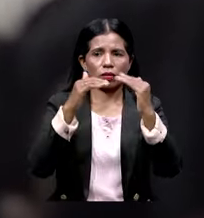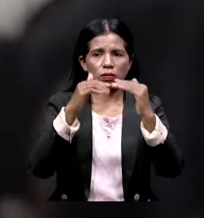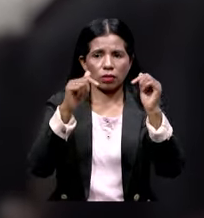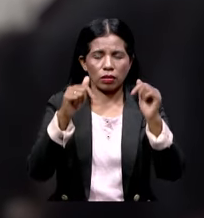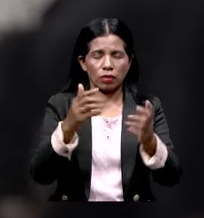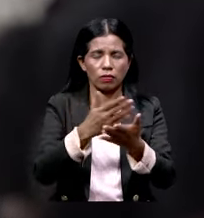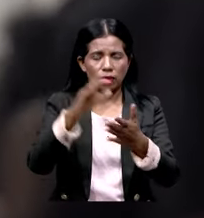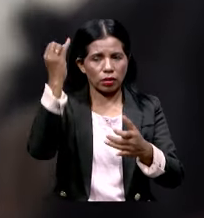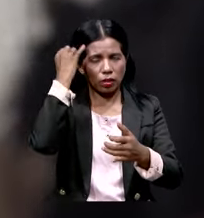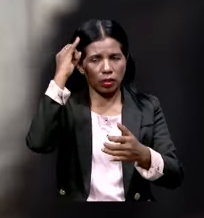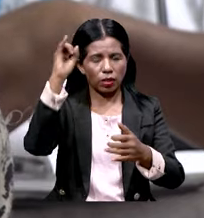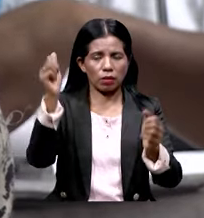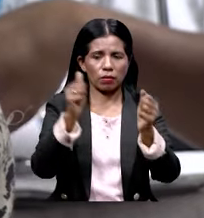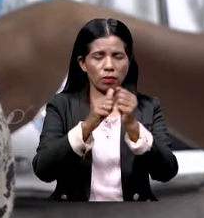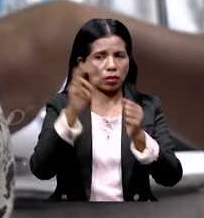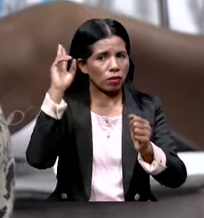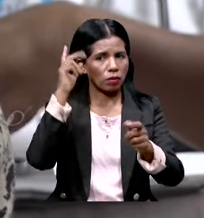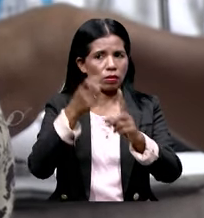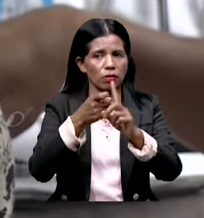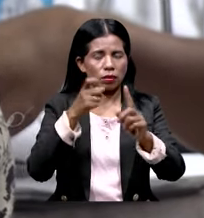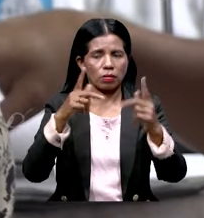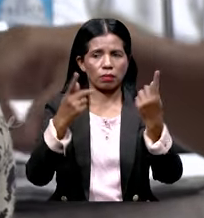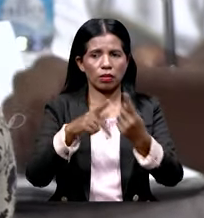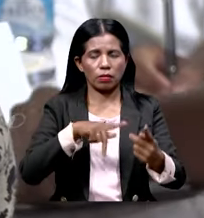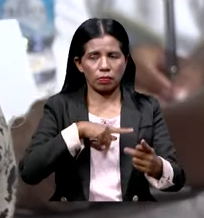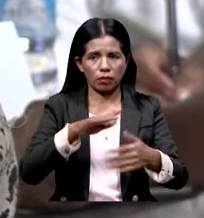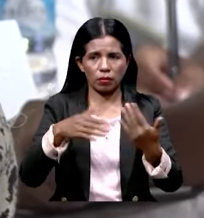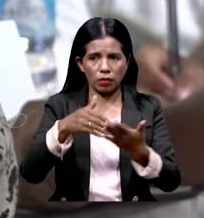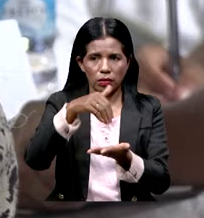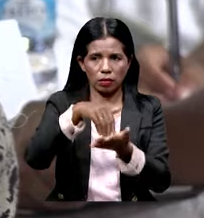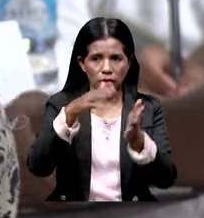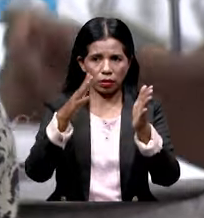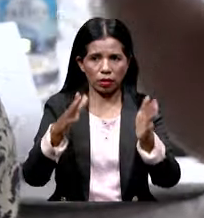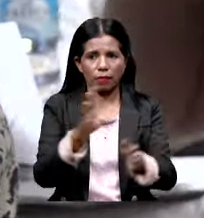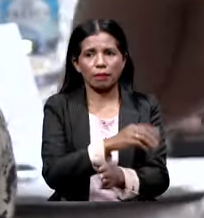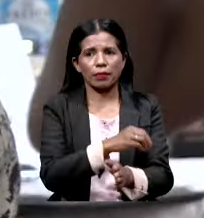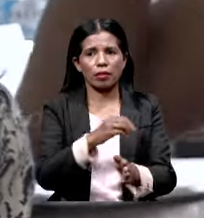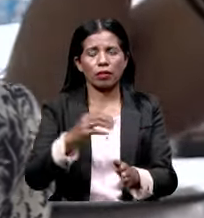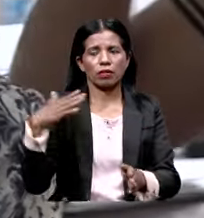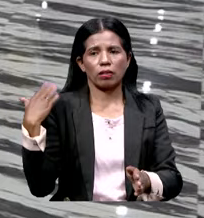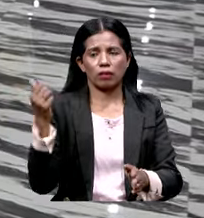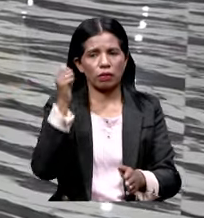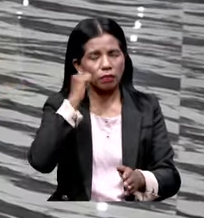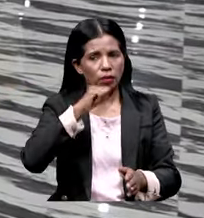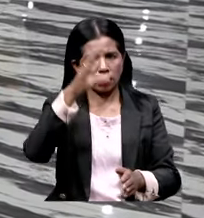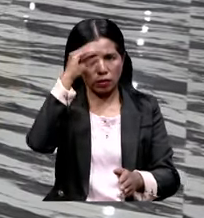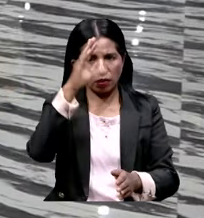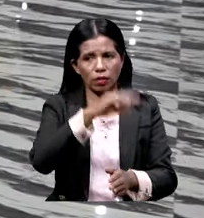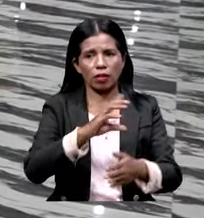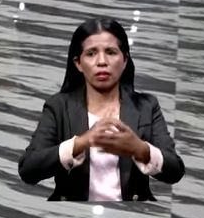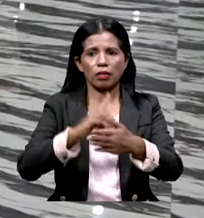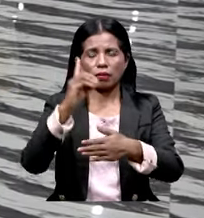faz ideia para malu no rona ideia do setor privado sira, estudante, academista, jovem feto no mane, a tu